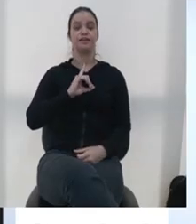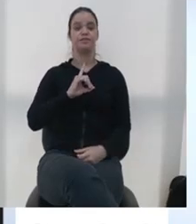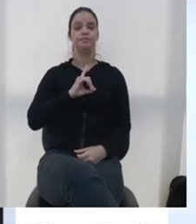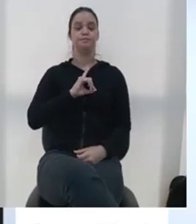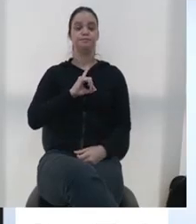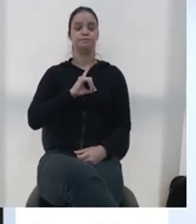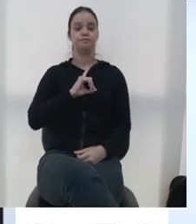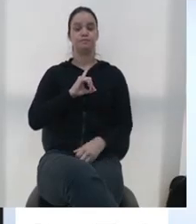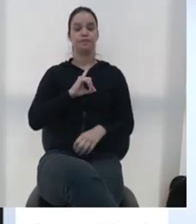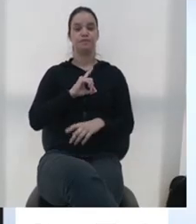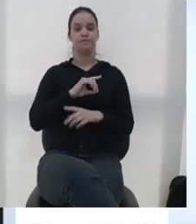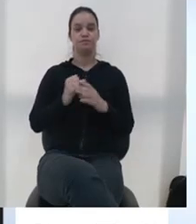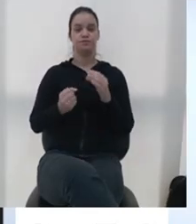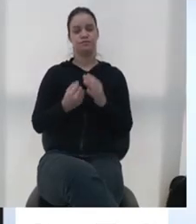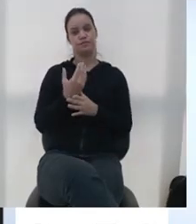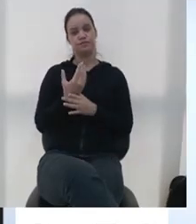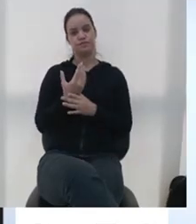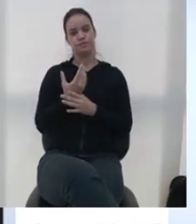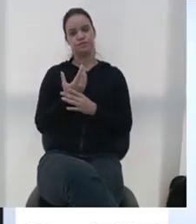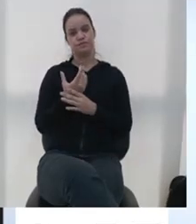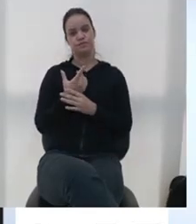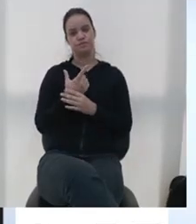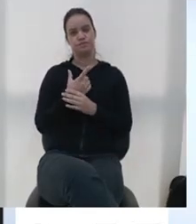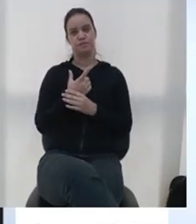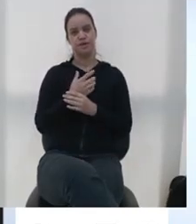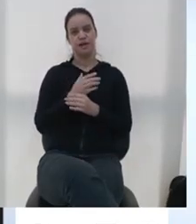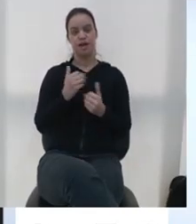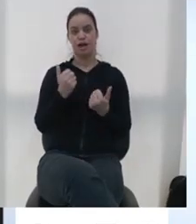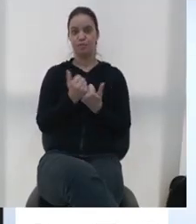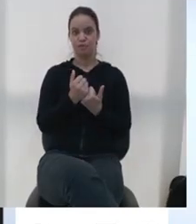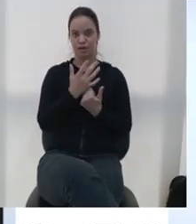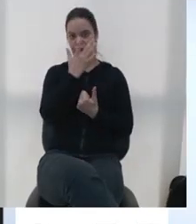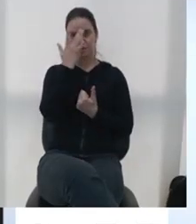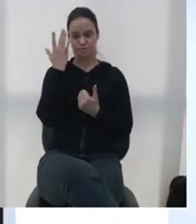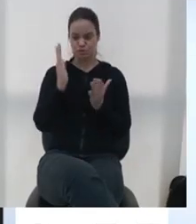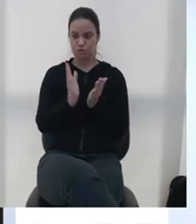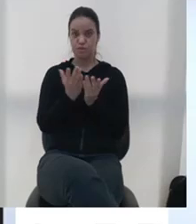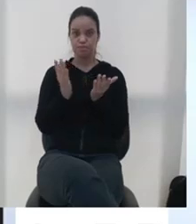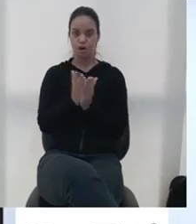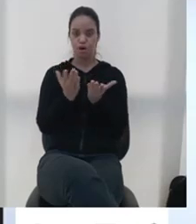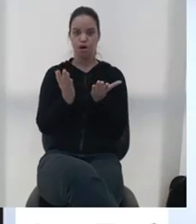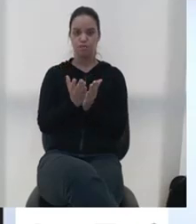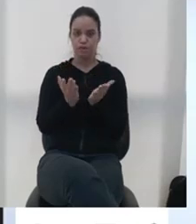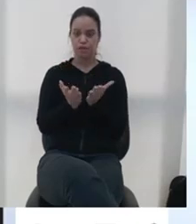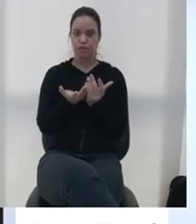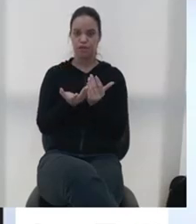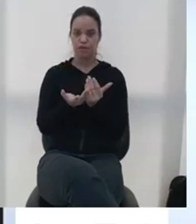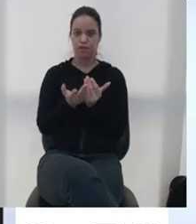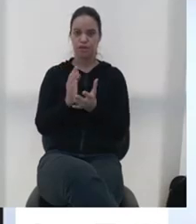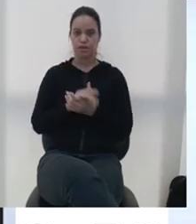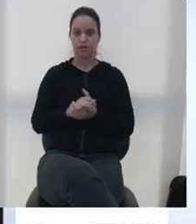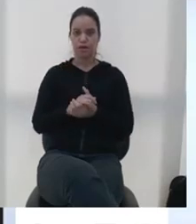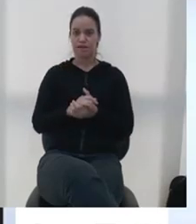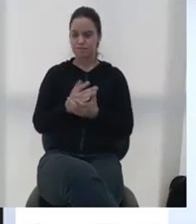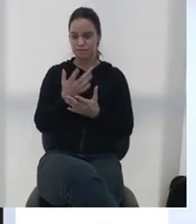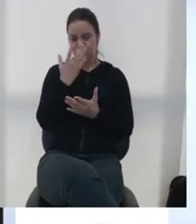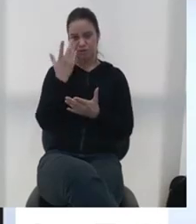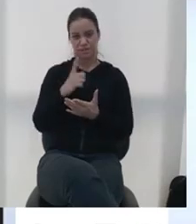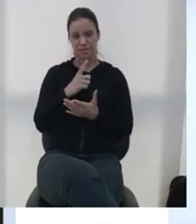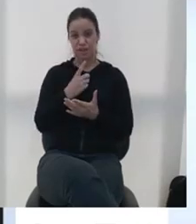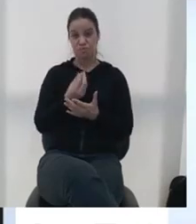foi criada, ela foi formada para defender os mais pobres, as pessoas carentes, as pessoas que vivem em situação de penúria,